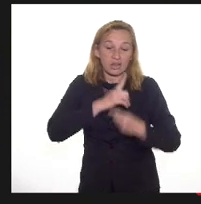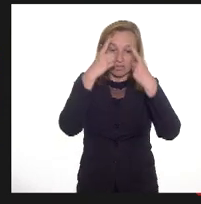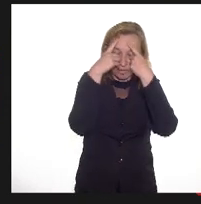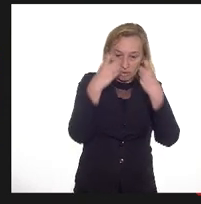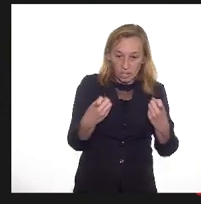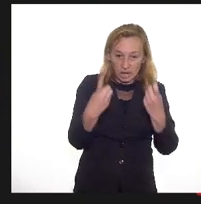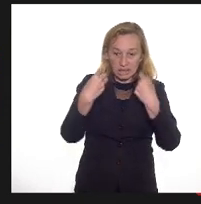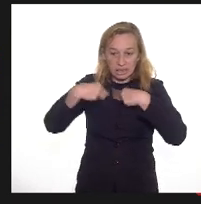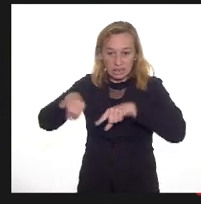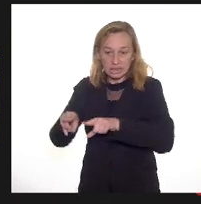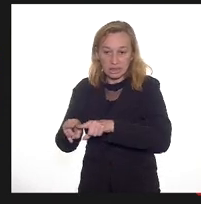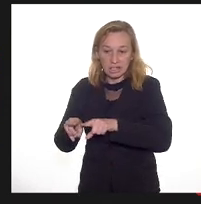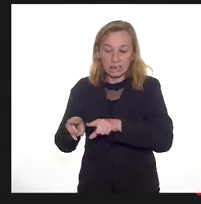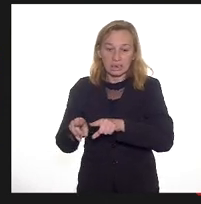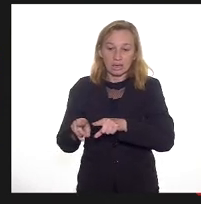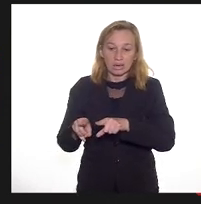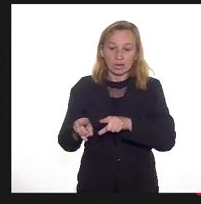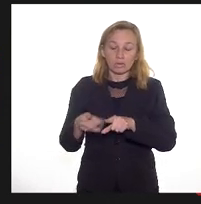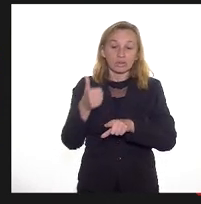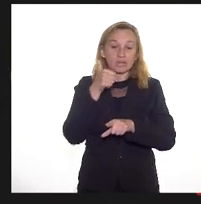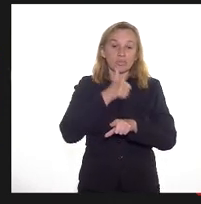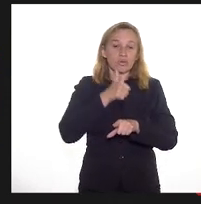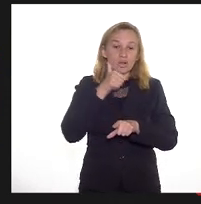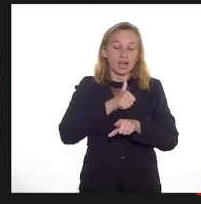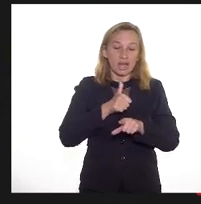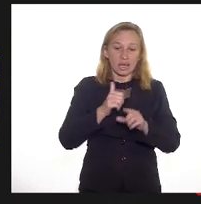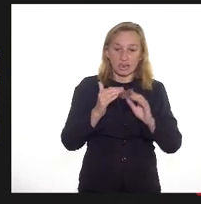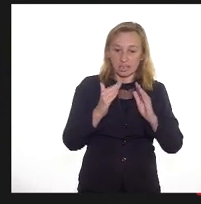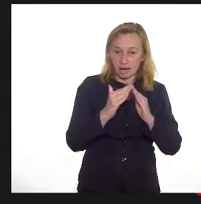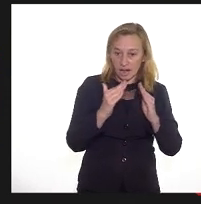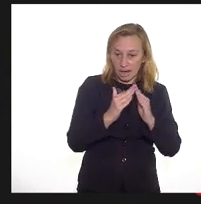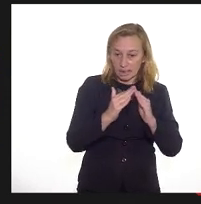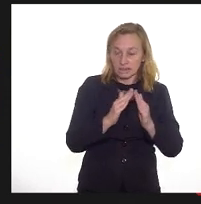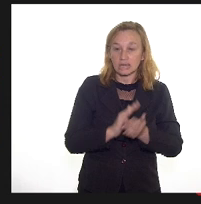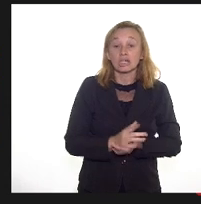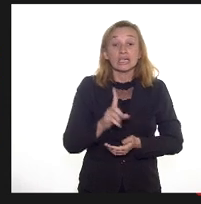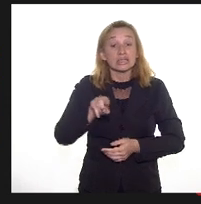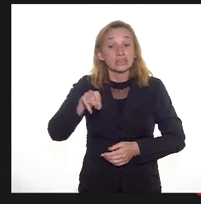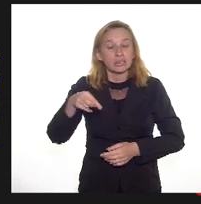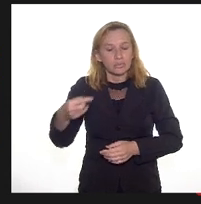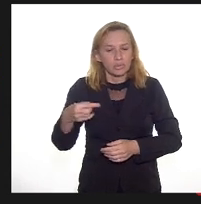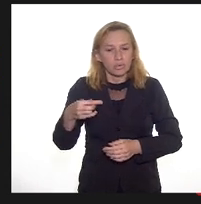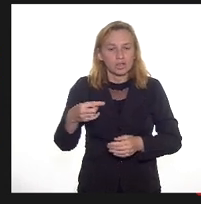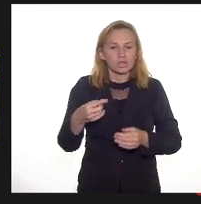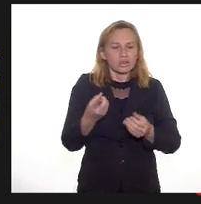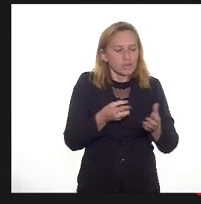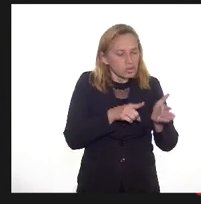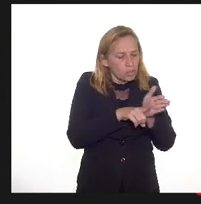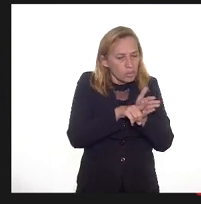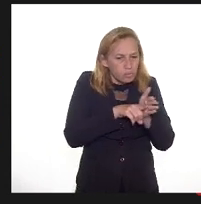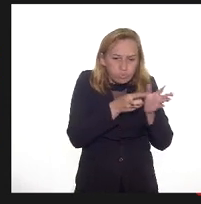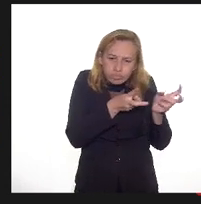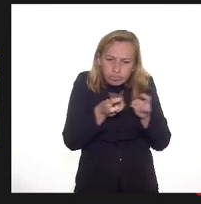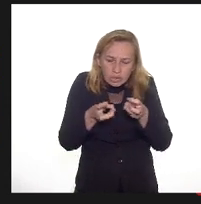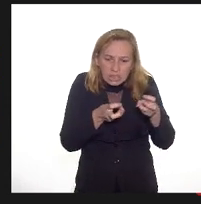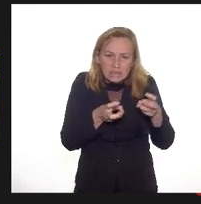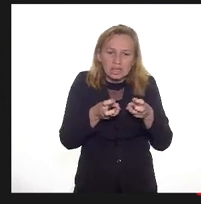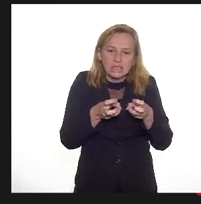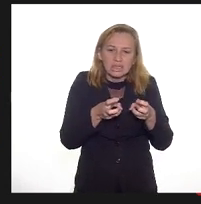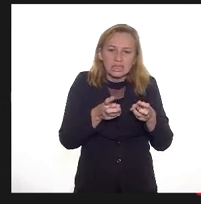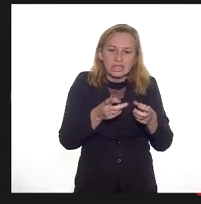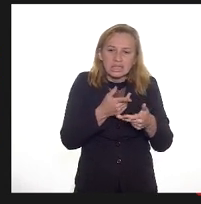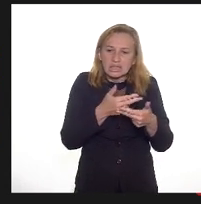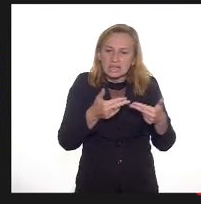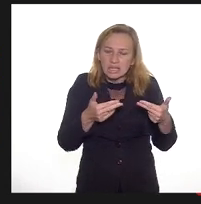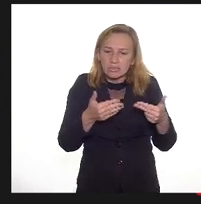violência doméstica contra a mulher. No entanto, logo no início, verificamos que raramente esses casos